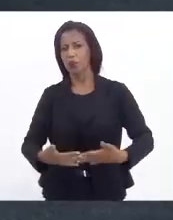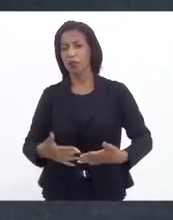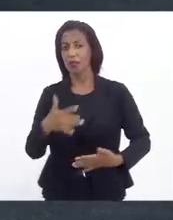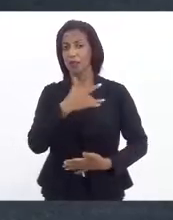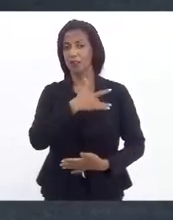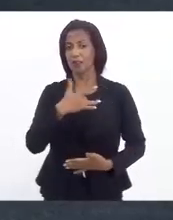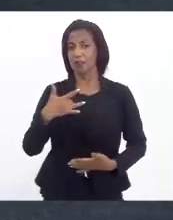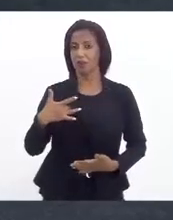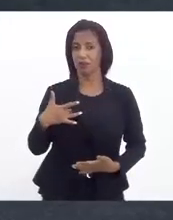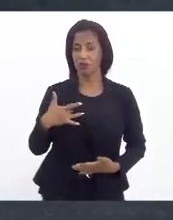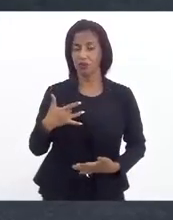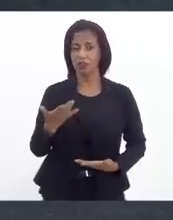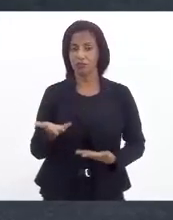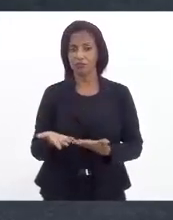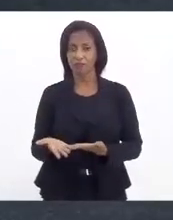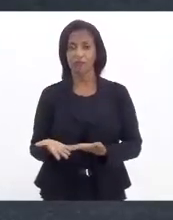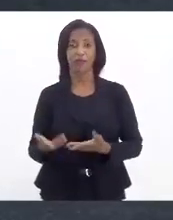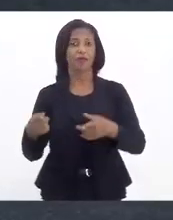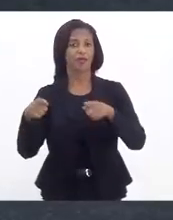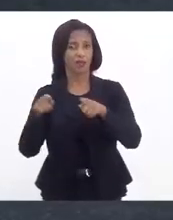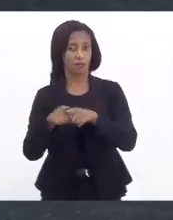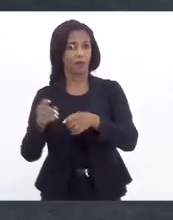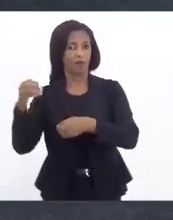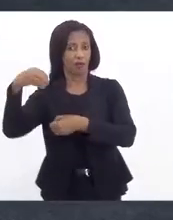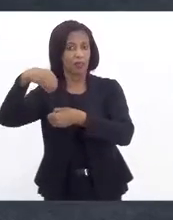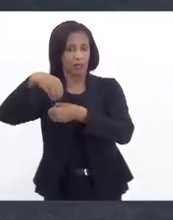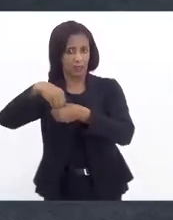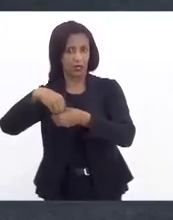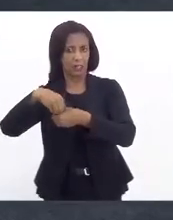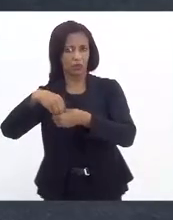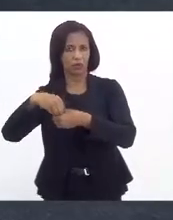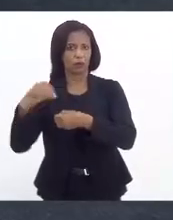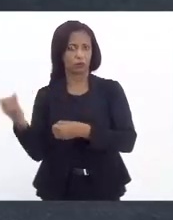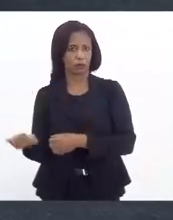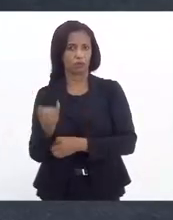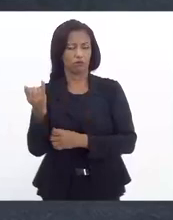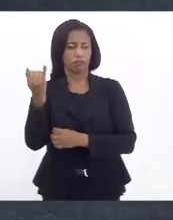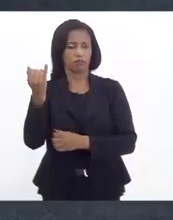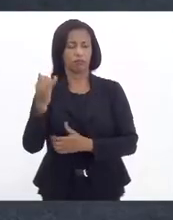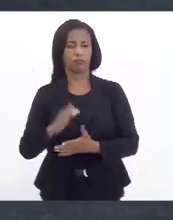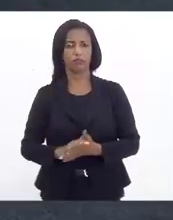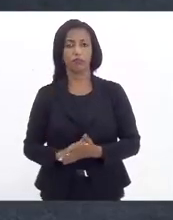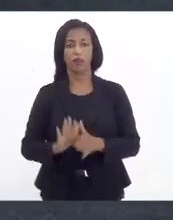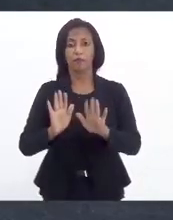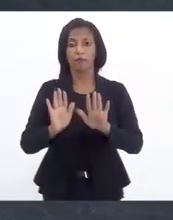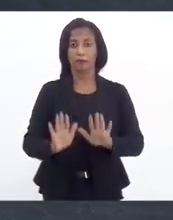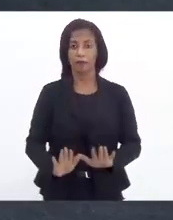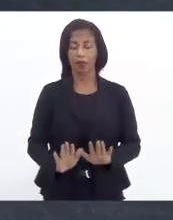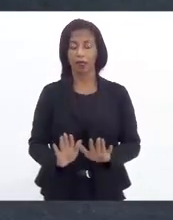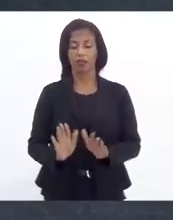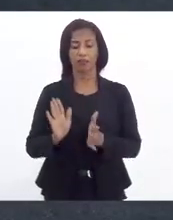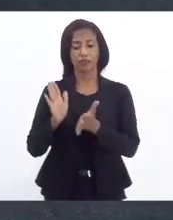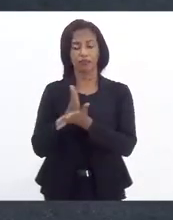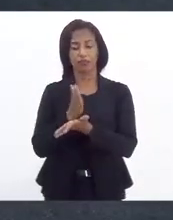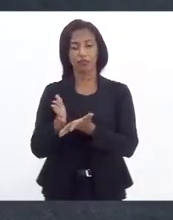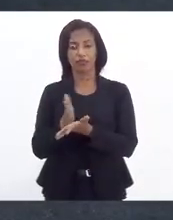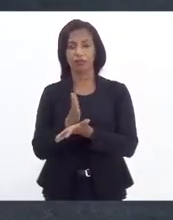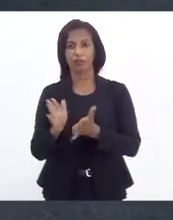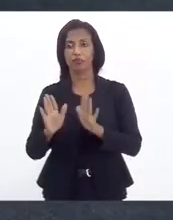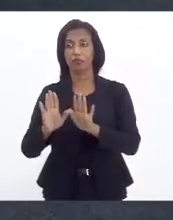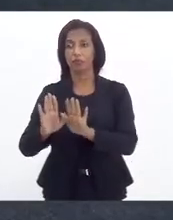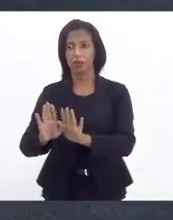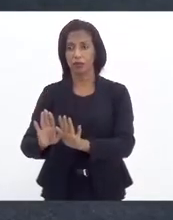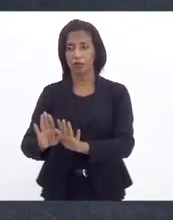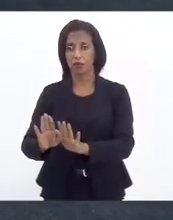saúde seria também dentro da excepcionalidade. No entanto, algumas secretarias...